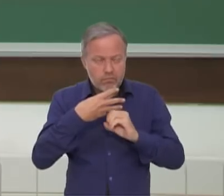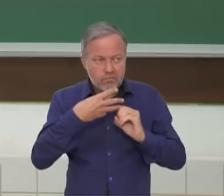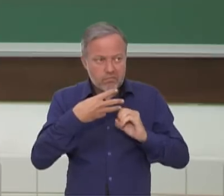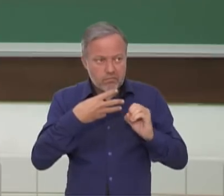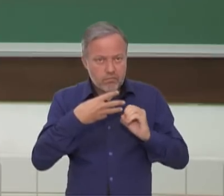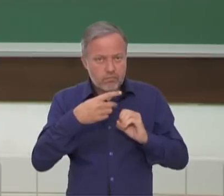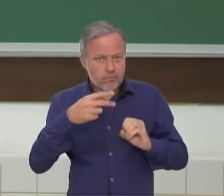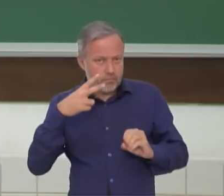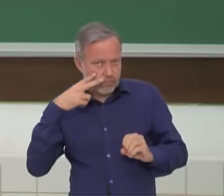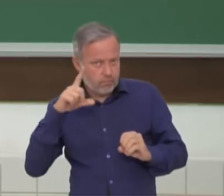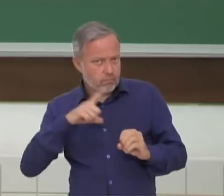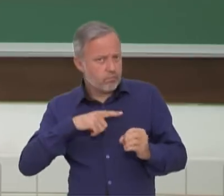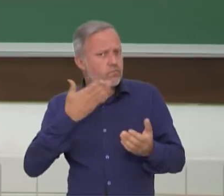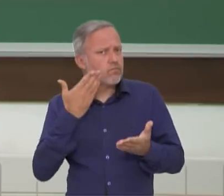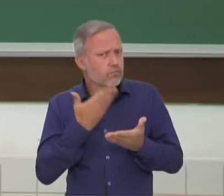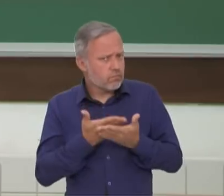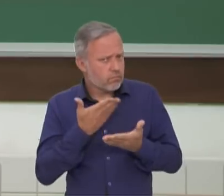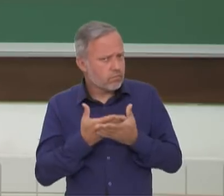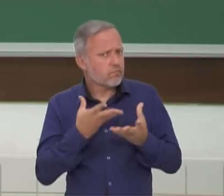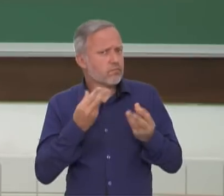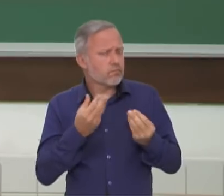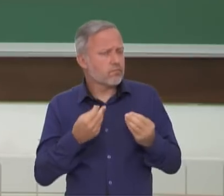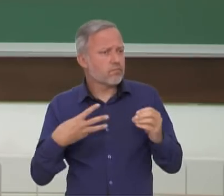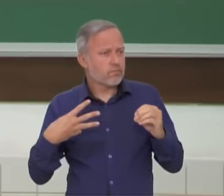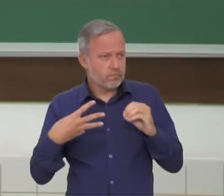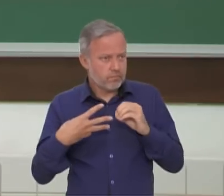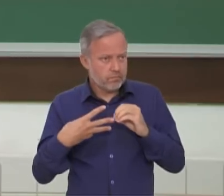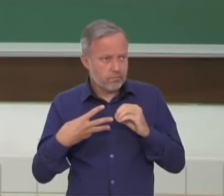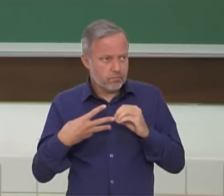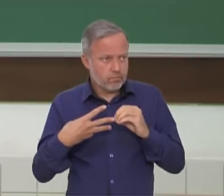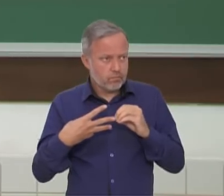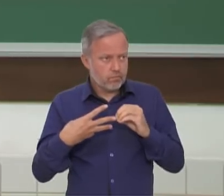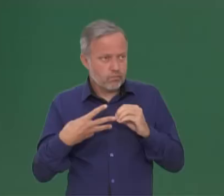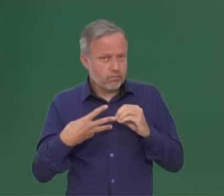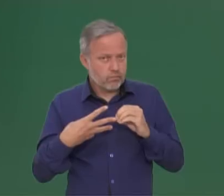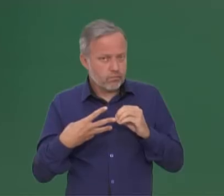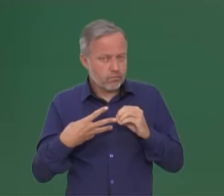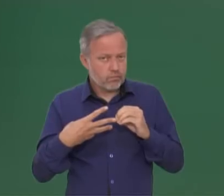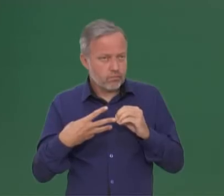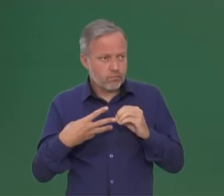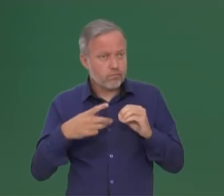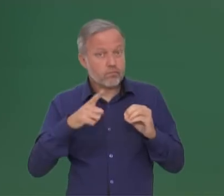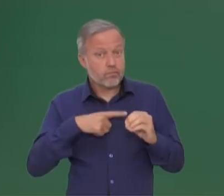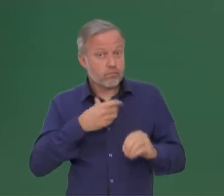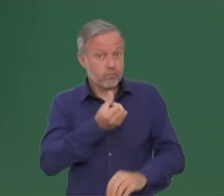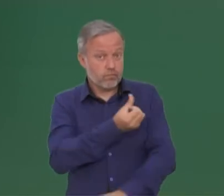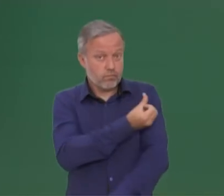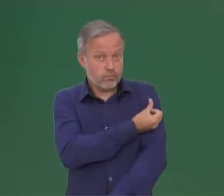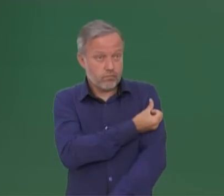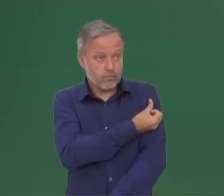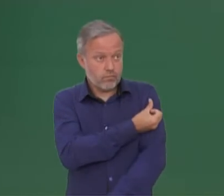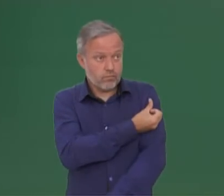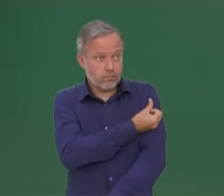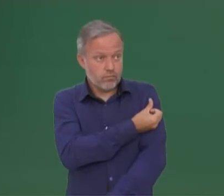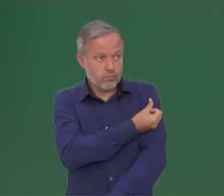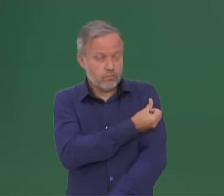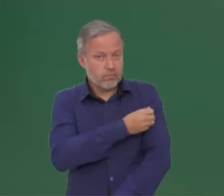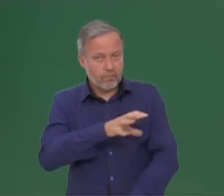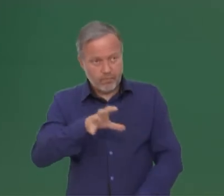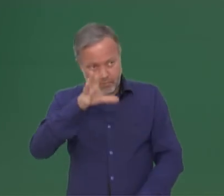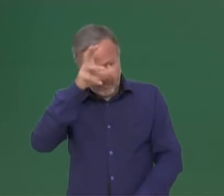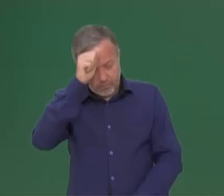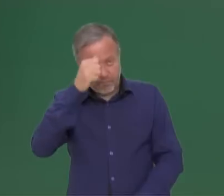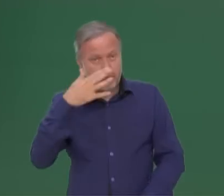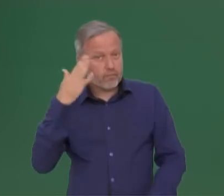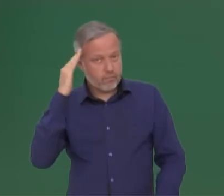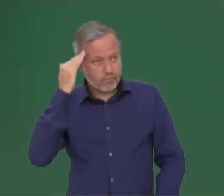não só no 6º ano, no 7º e no 8º. Então tem assuntos que nós vemos no 6º, e você vai aprender, você